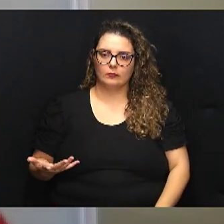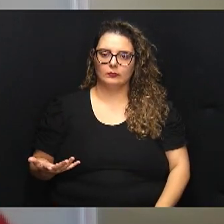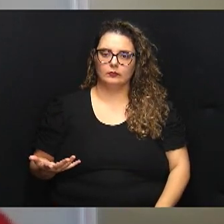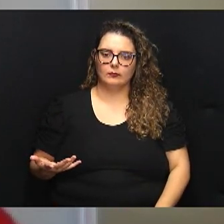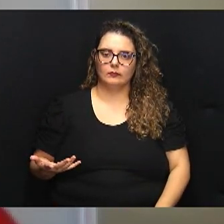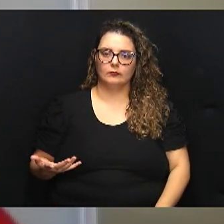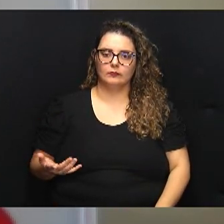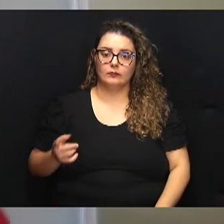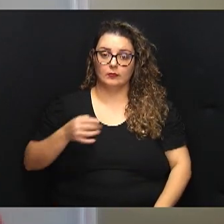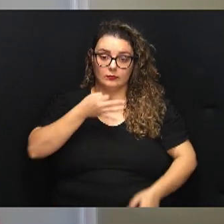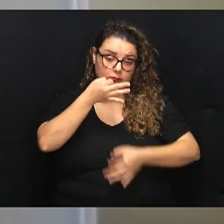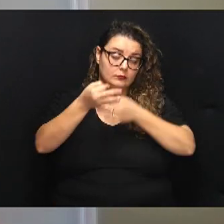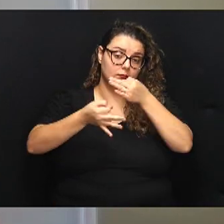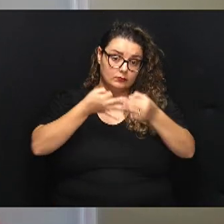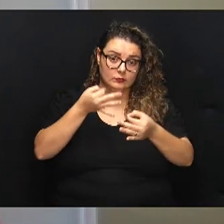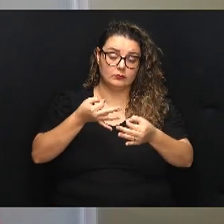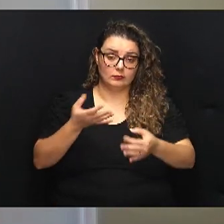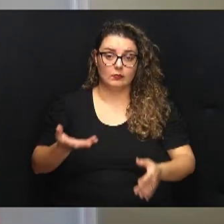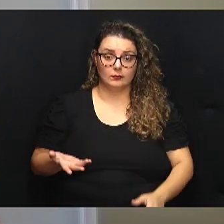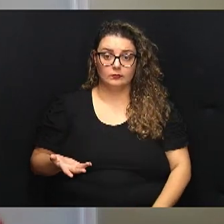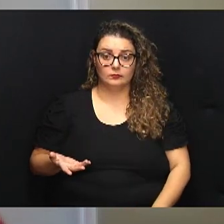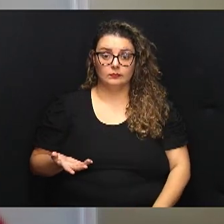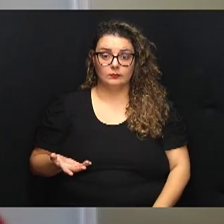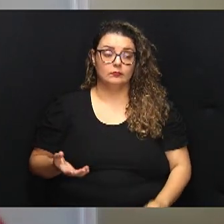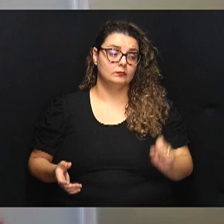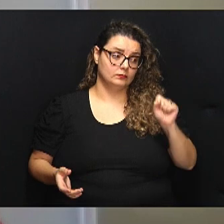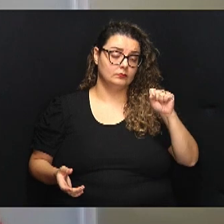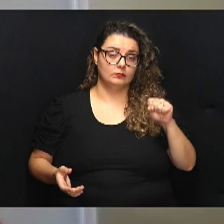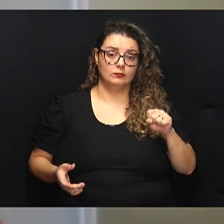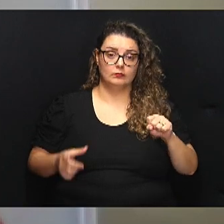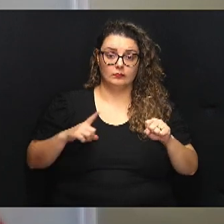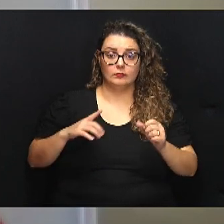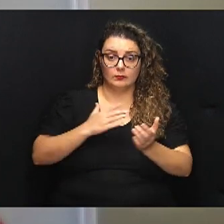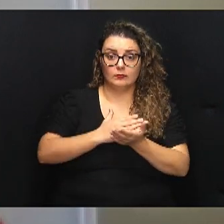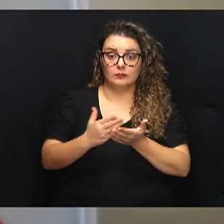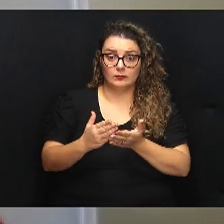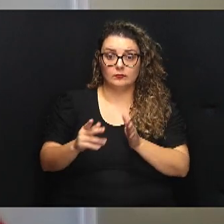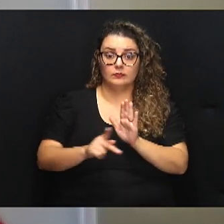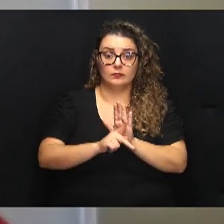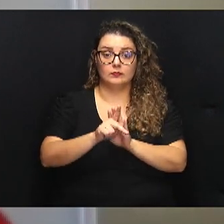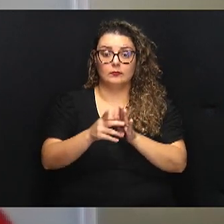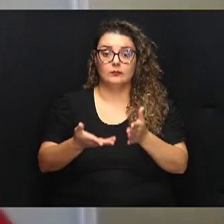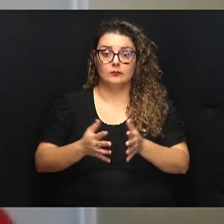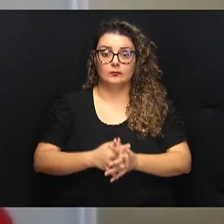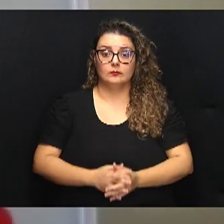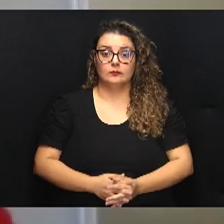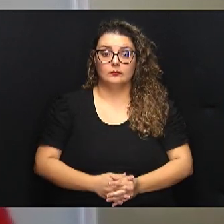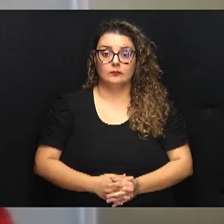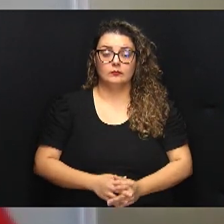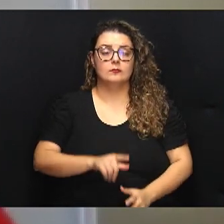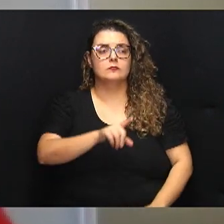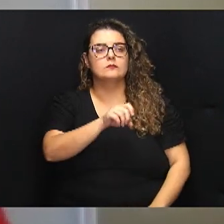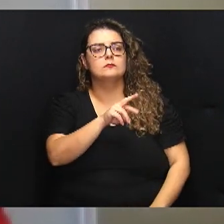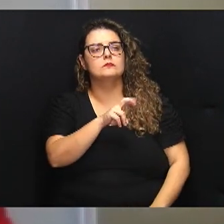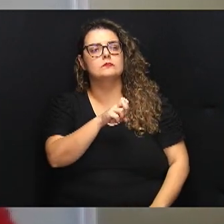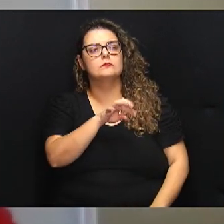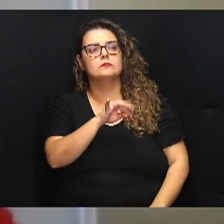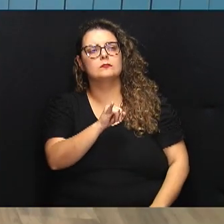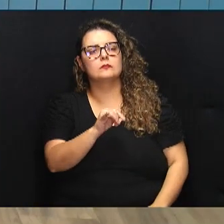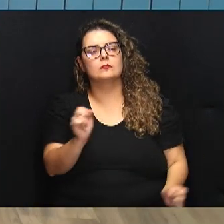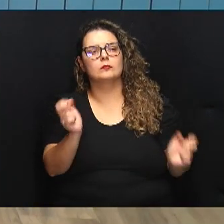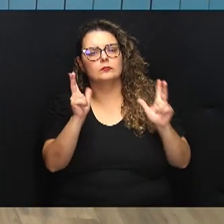uma crítica que eu teria, assim, inicialmente a esse projeto. Ô, Lorete, me chamou a atenção